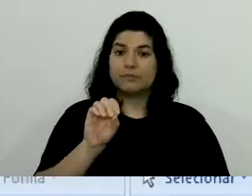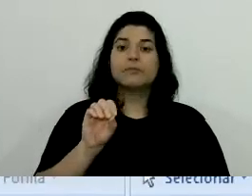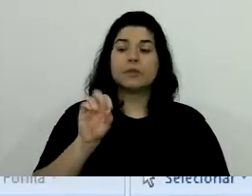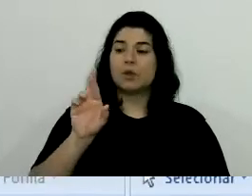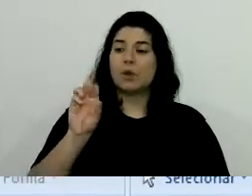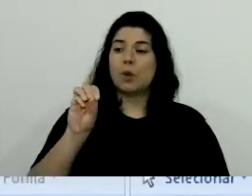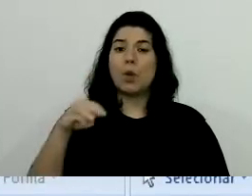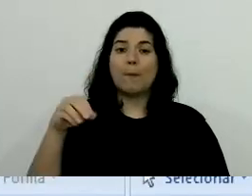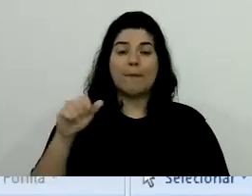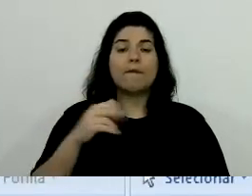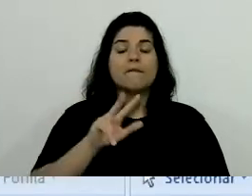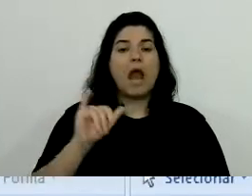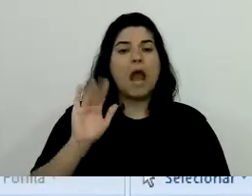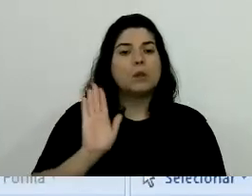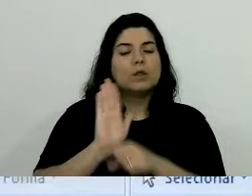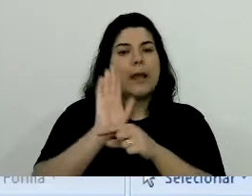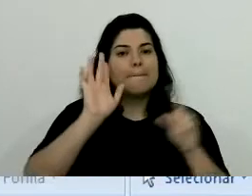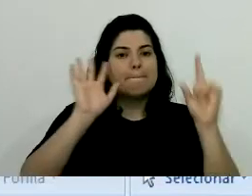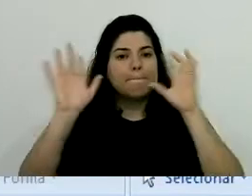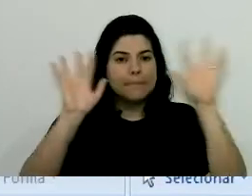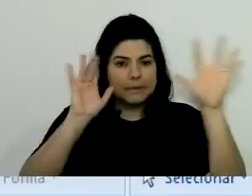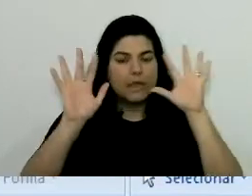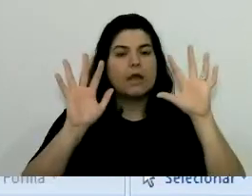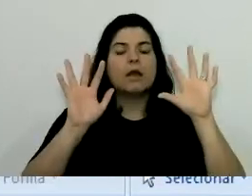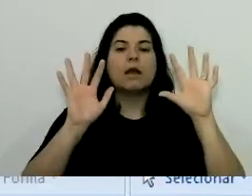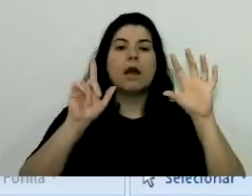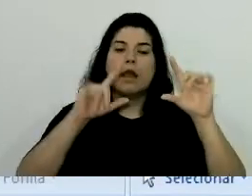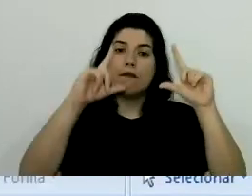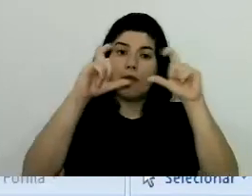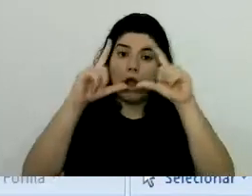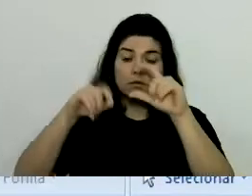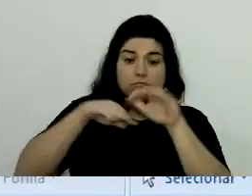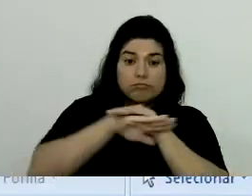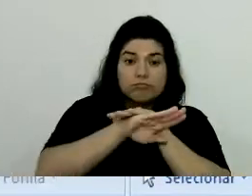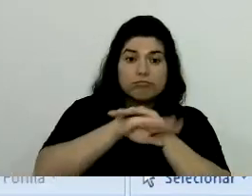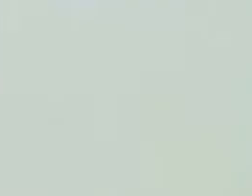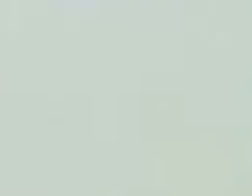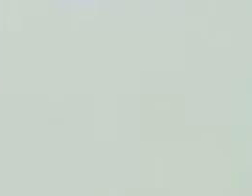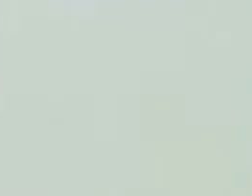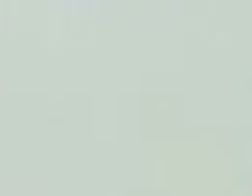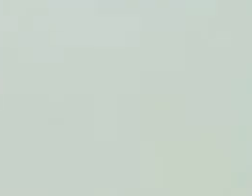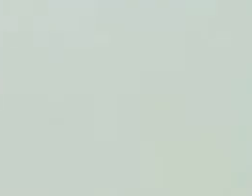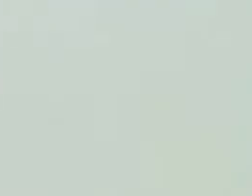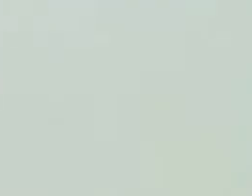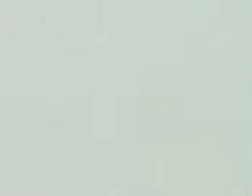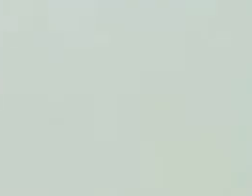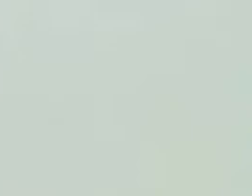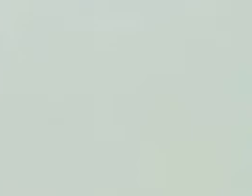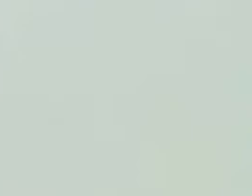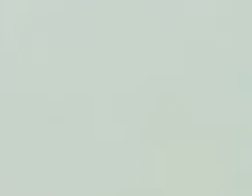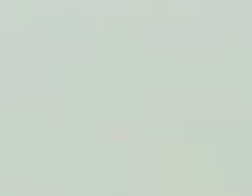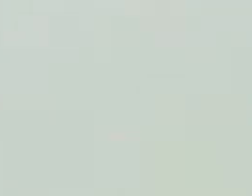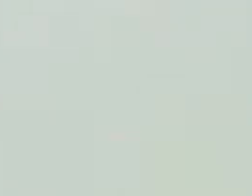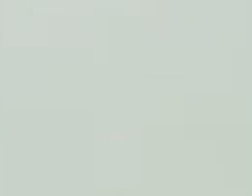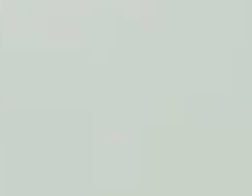a continuar pensando sobre arquivos fotográficos de grande escala. O Bruno, ele é historiador